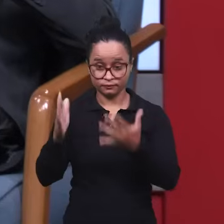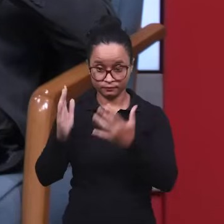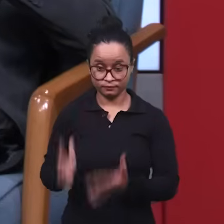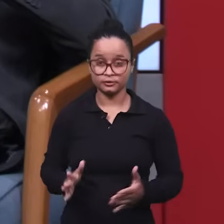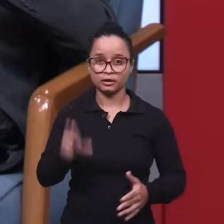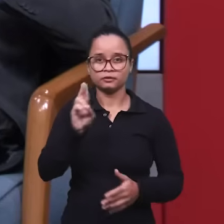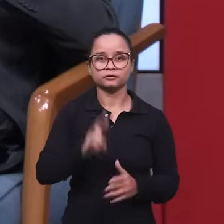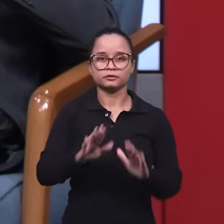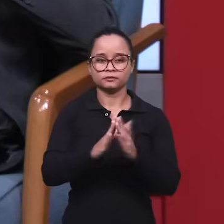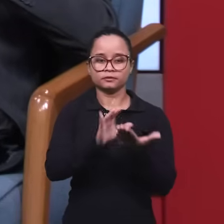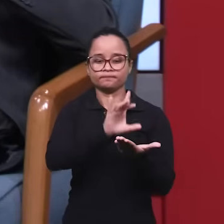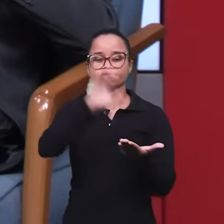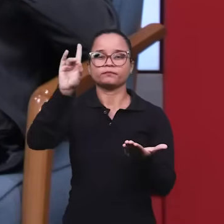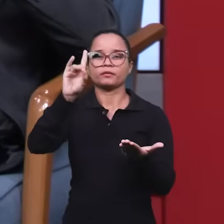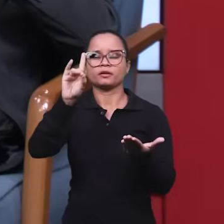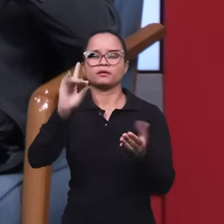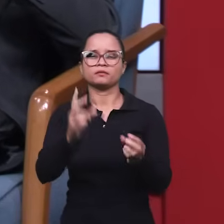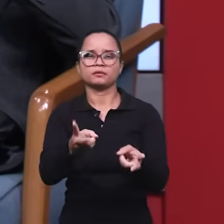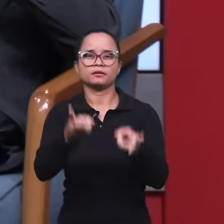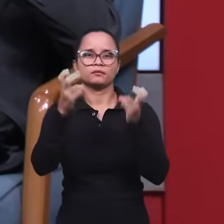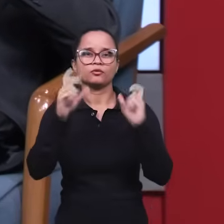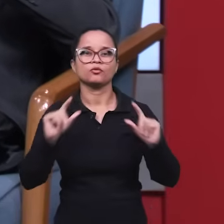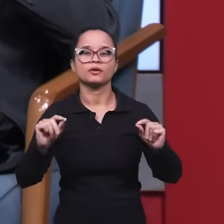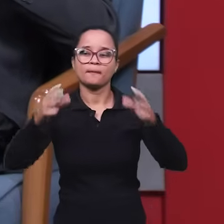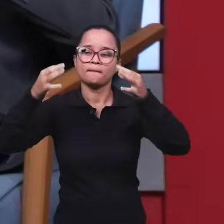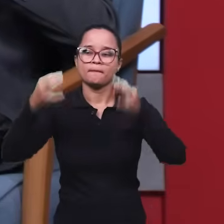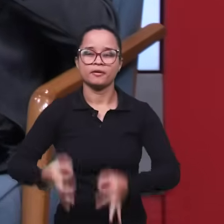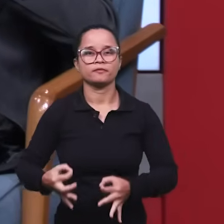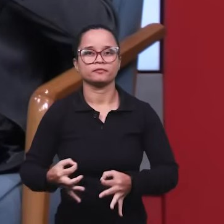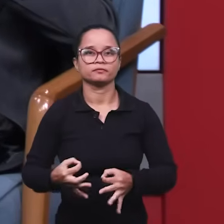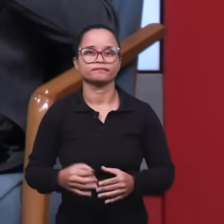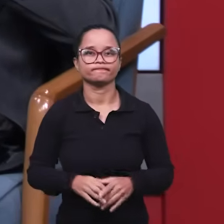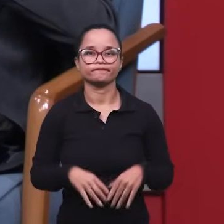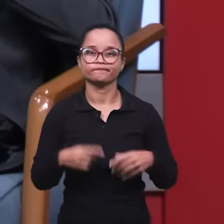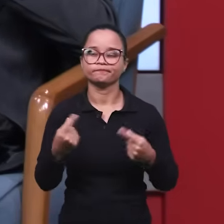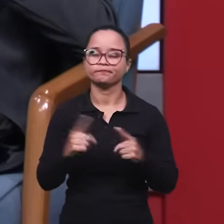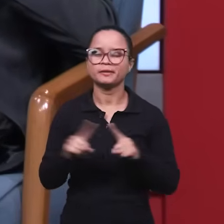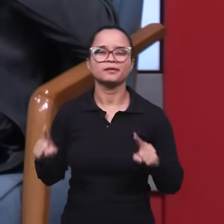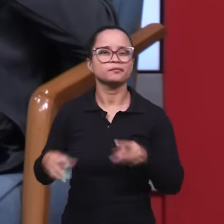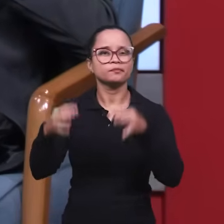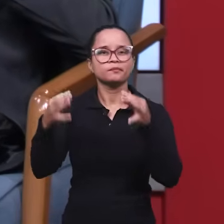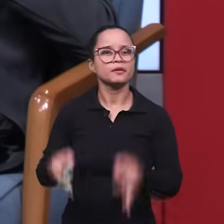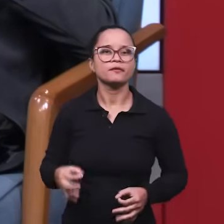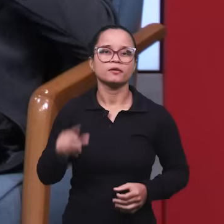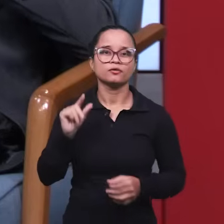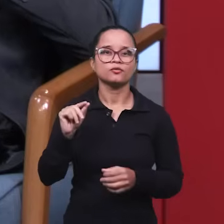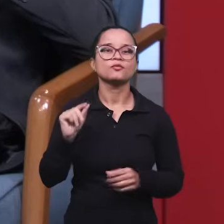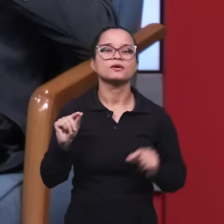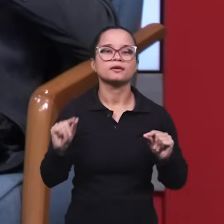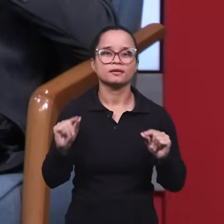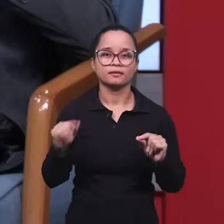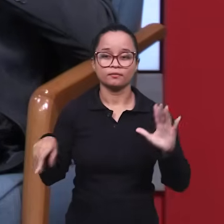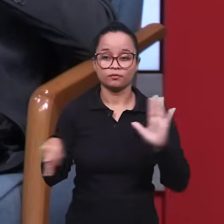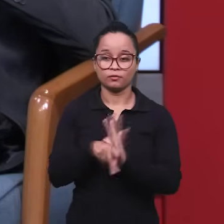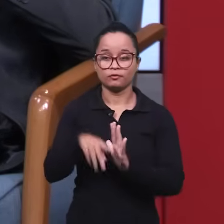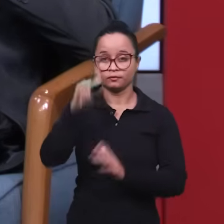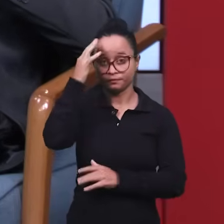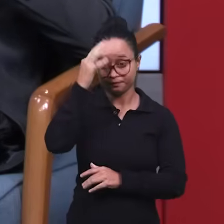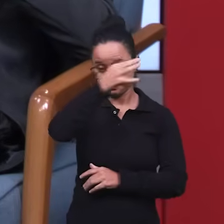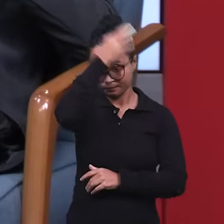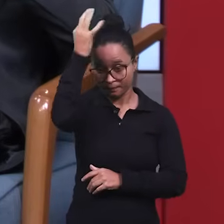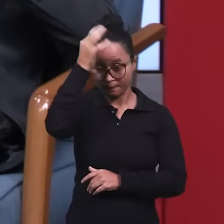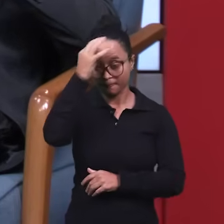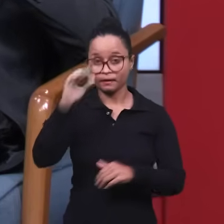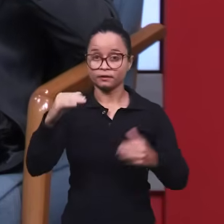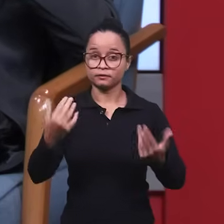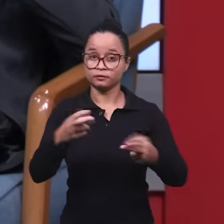palavra viva, então ela é apta para mostrar o quê? O que é perfeito. O que é perfeito? Aquilo que é do Espírito Santo.